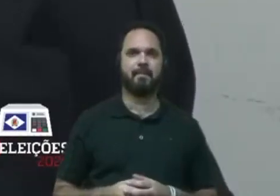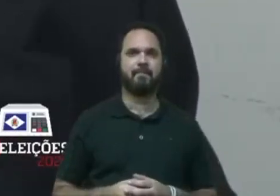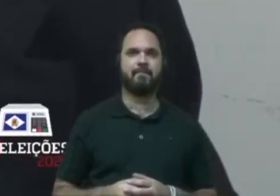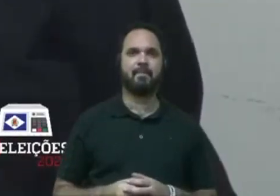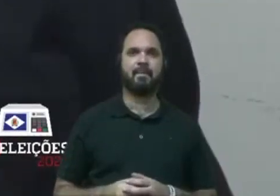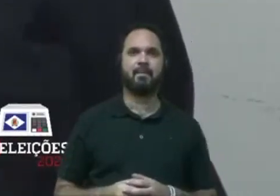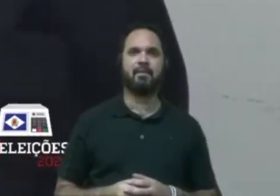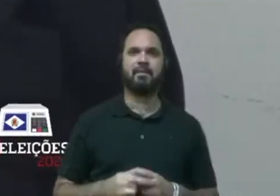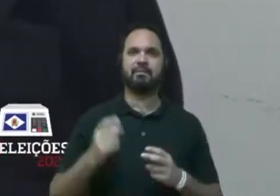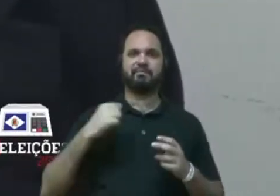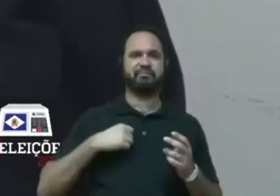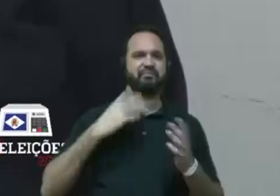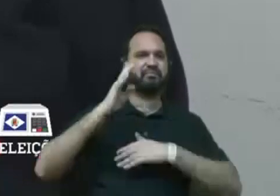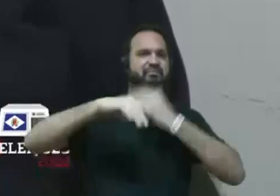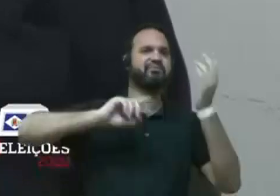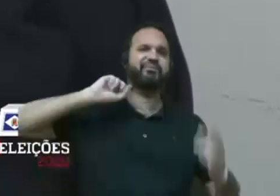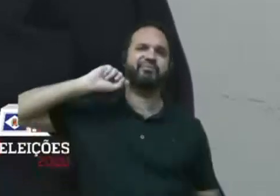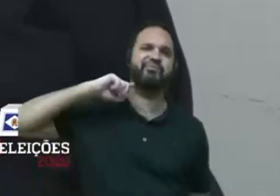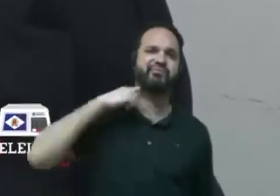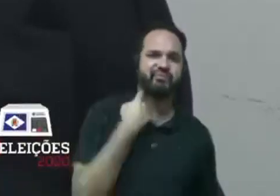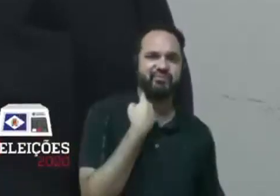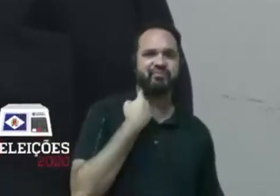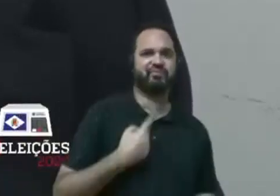uma de Lamas